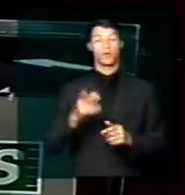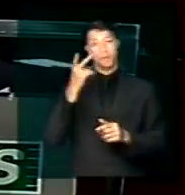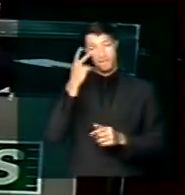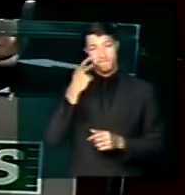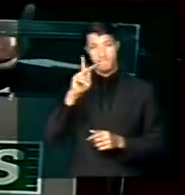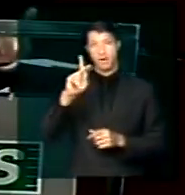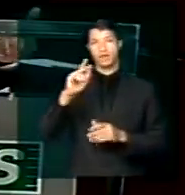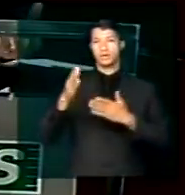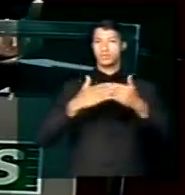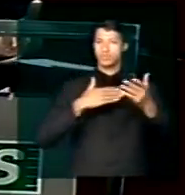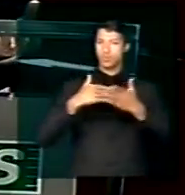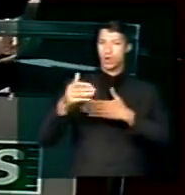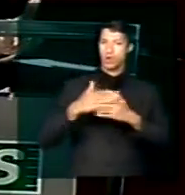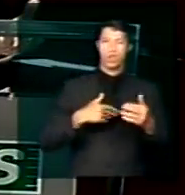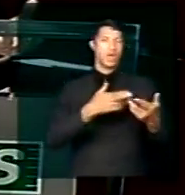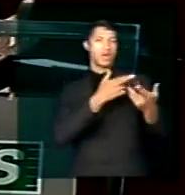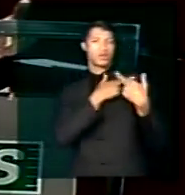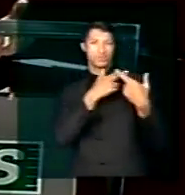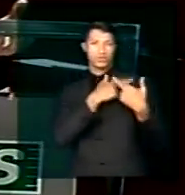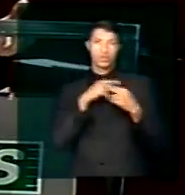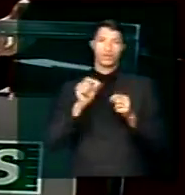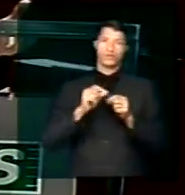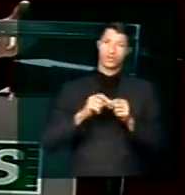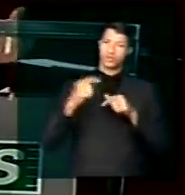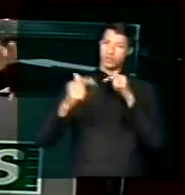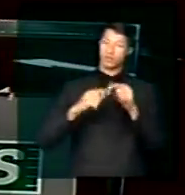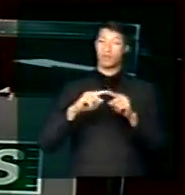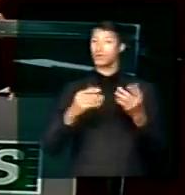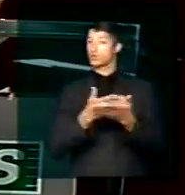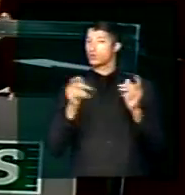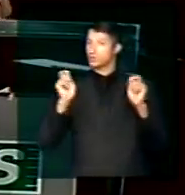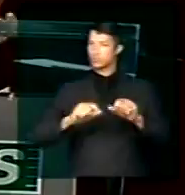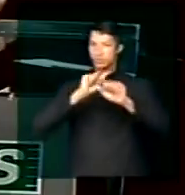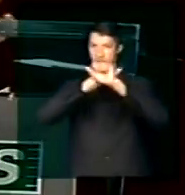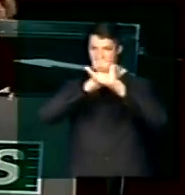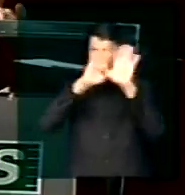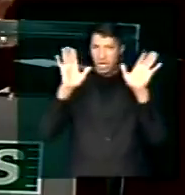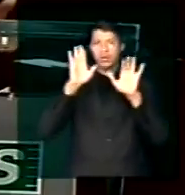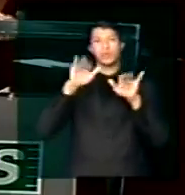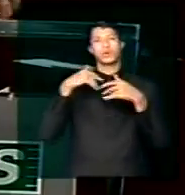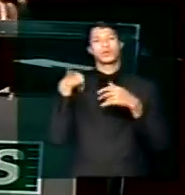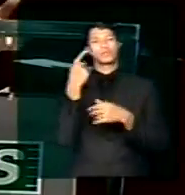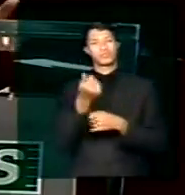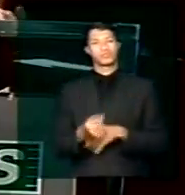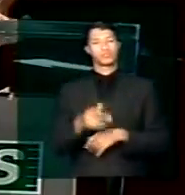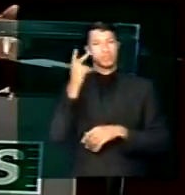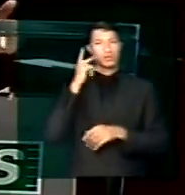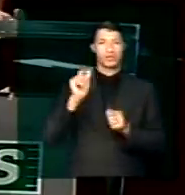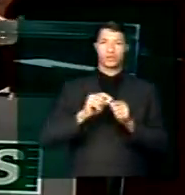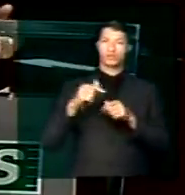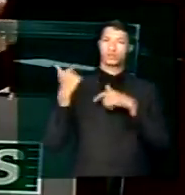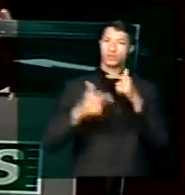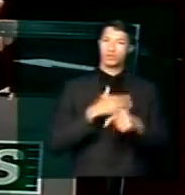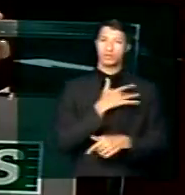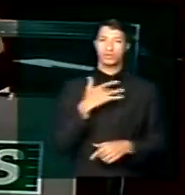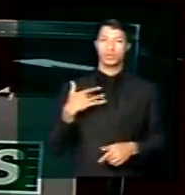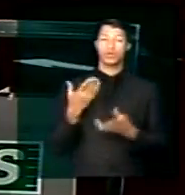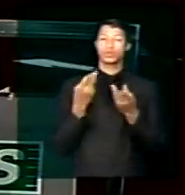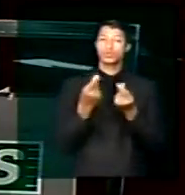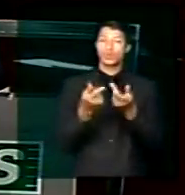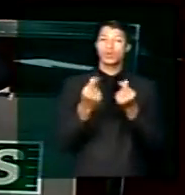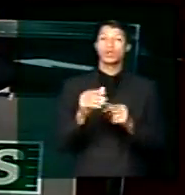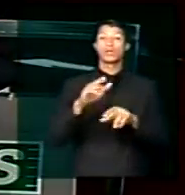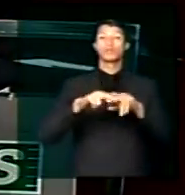para qualquer que seja o responsável por prestar aquele serviço. Mas nós temos que ser claro, qual é o custo para prestar um serviço de saúde de qualidade